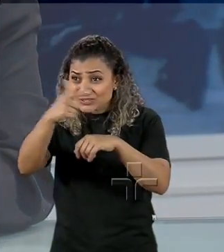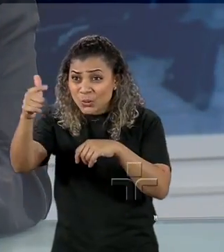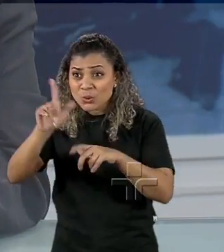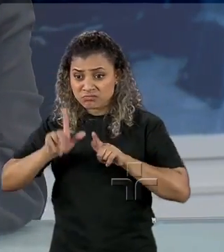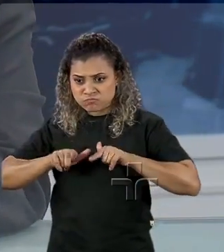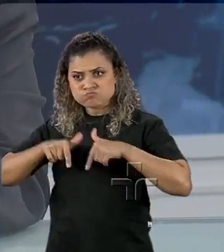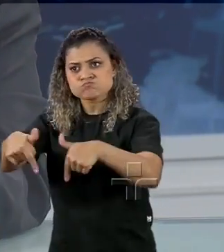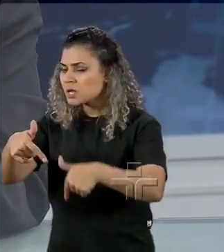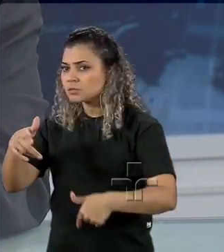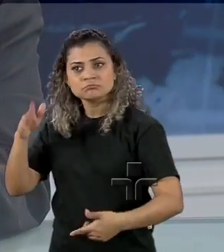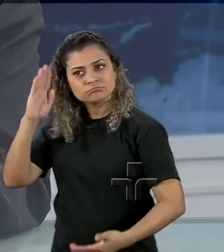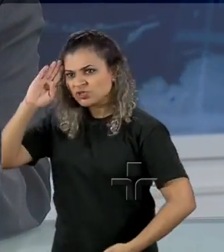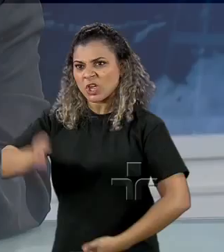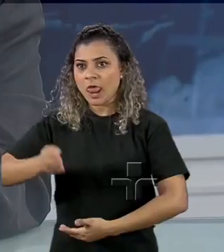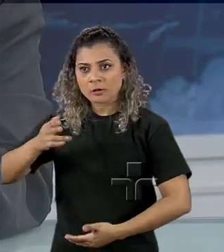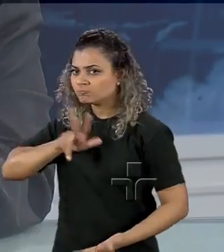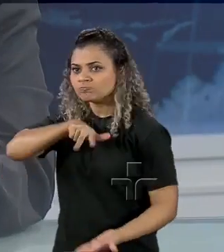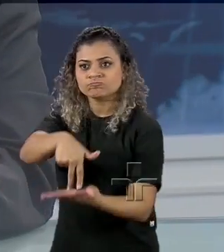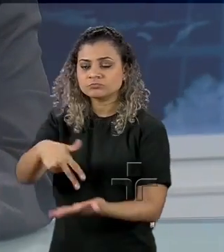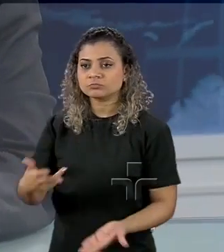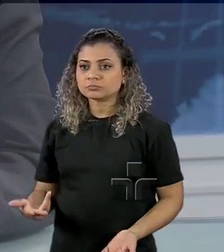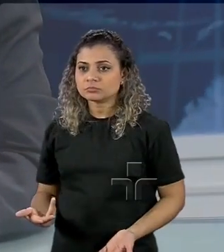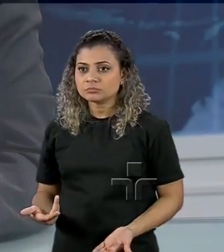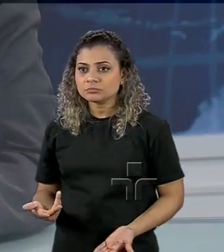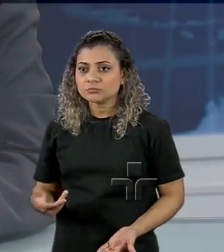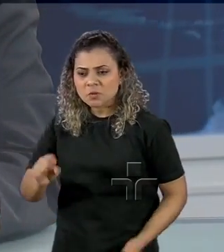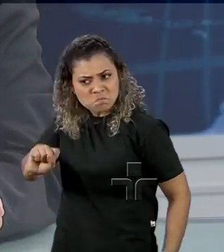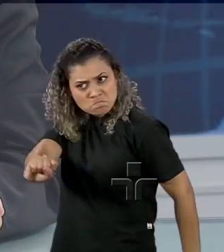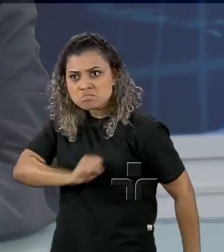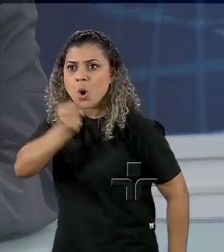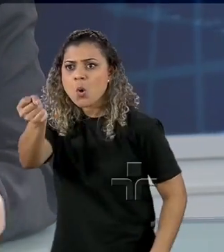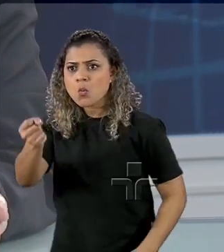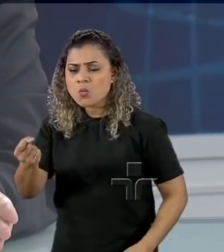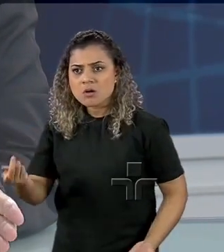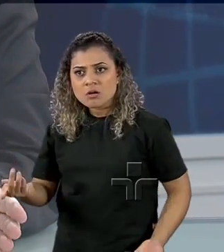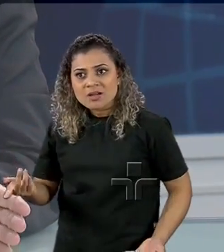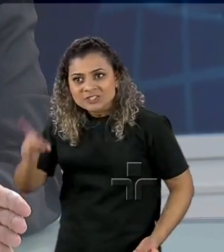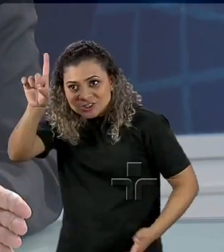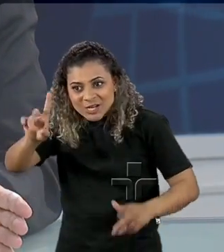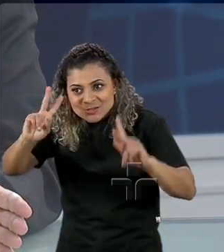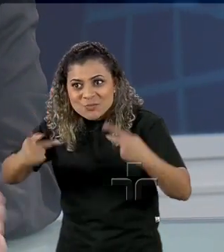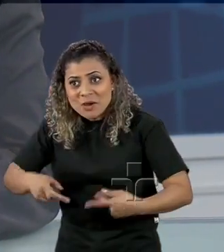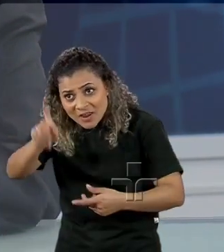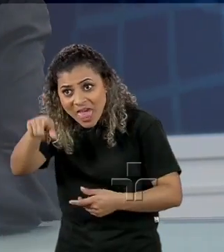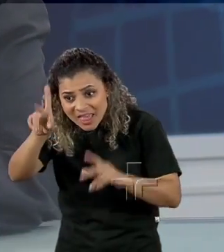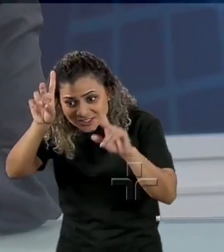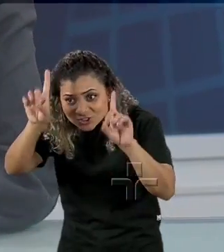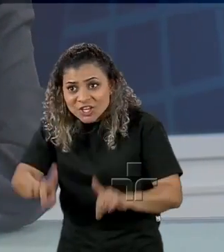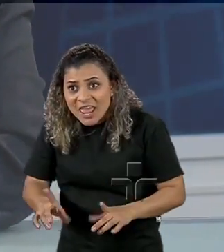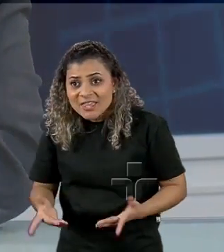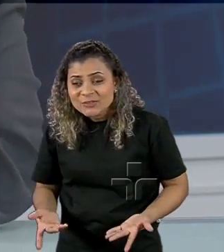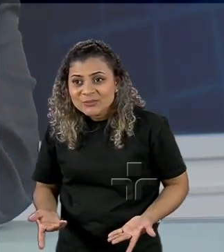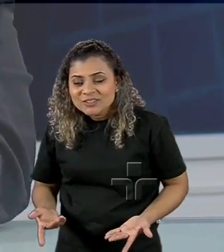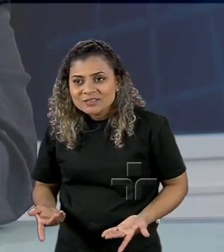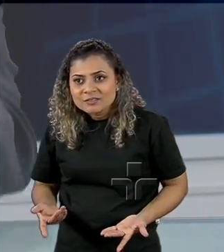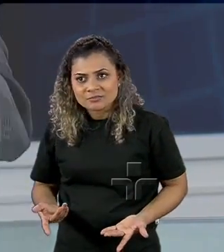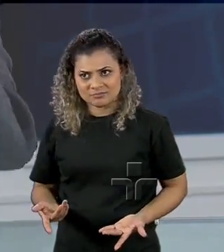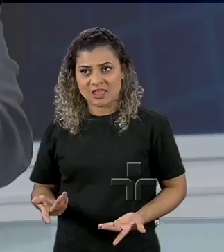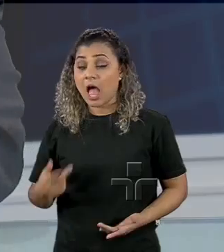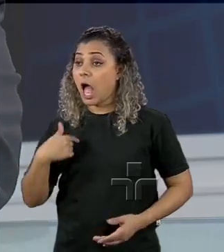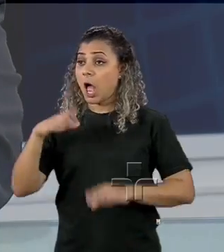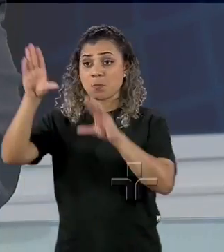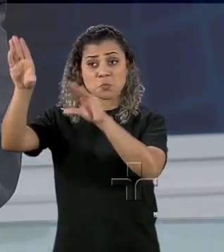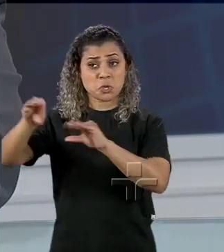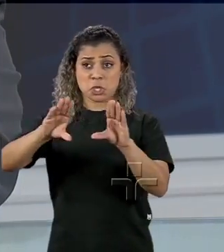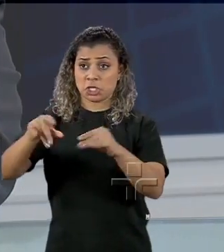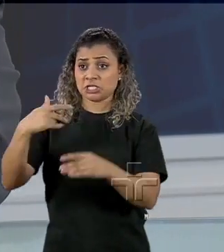você tem esse tipo de crueldade, as pessoas reagem como uma questão humanitária. E essa é uma questão humanitária. Mesmo que se diga, bom, mas o imigrante sabia,